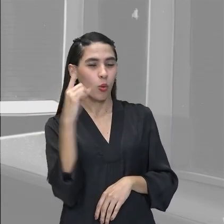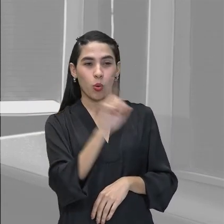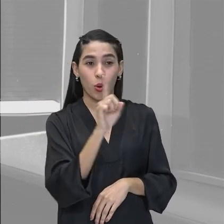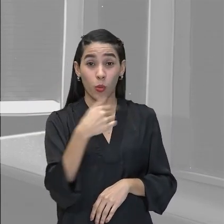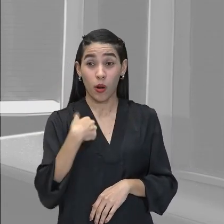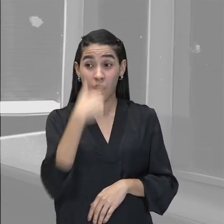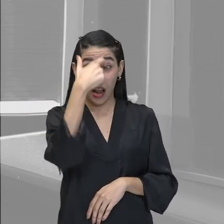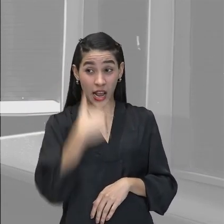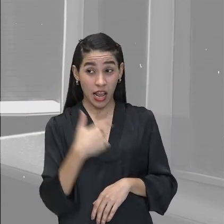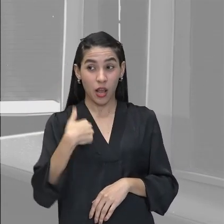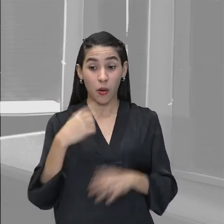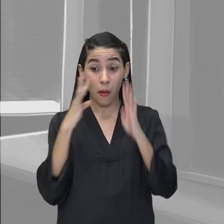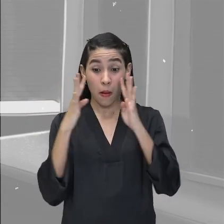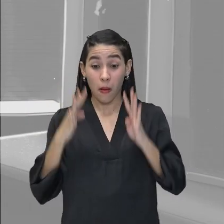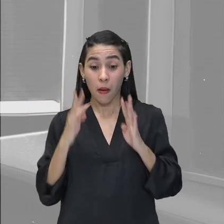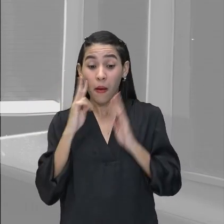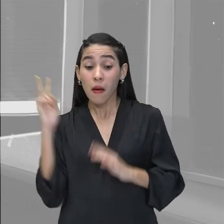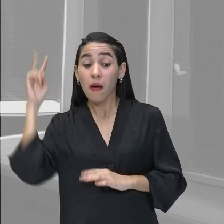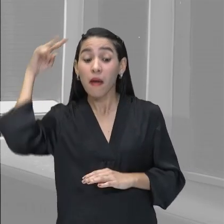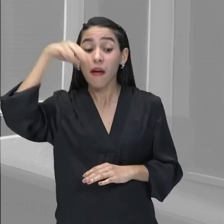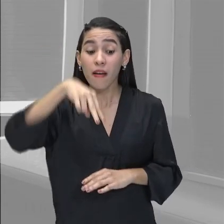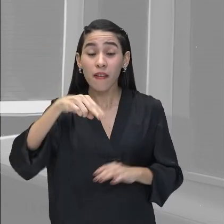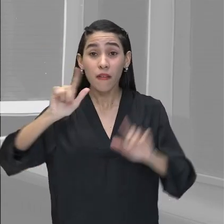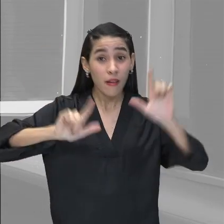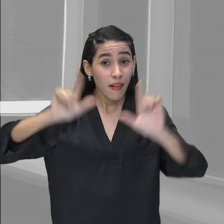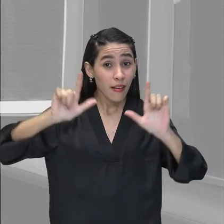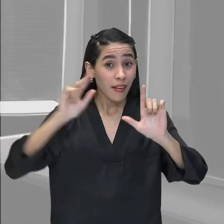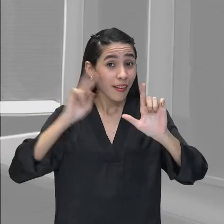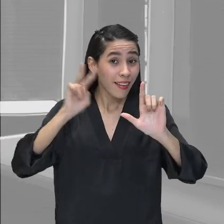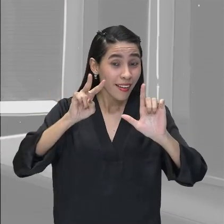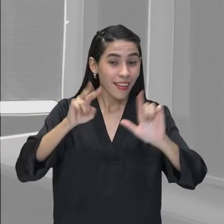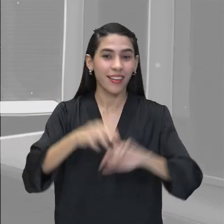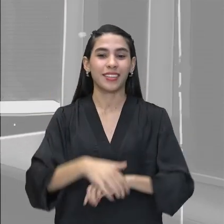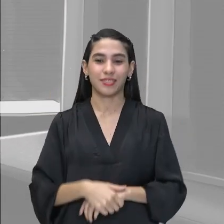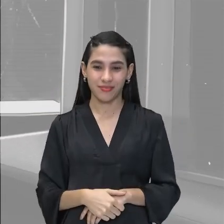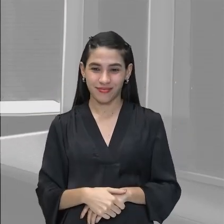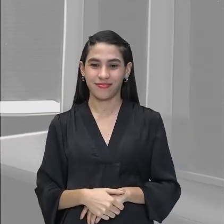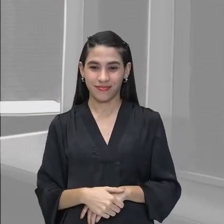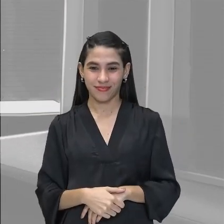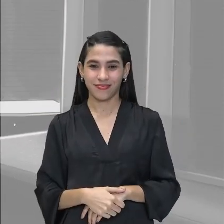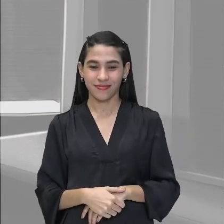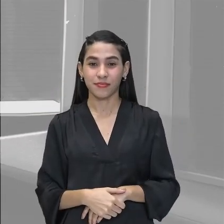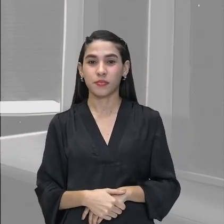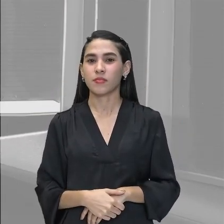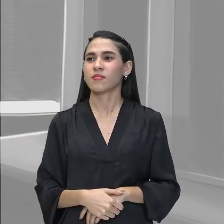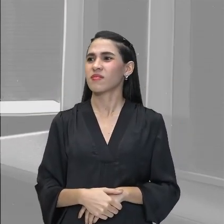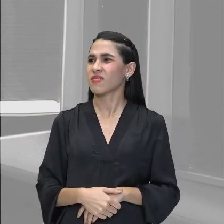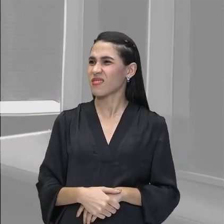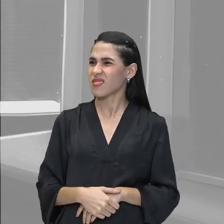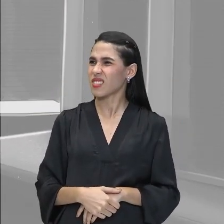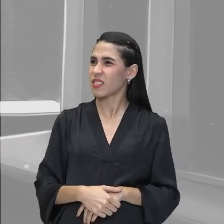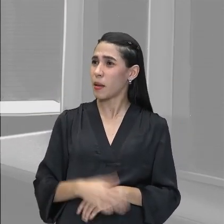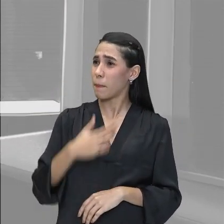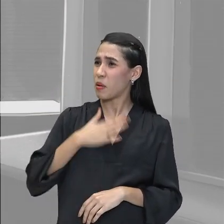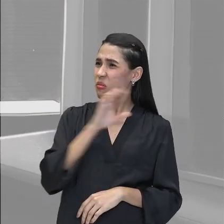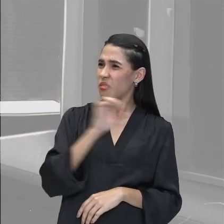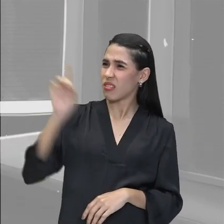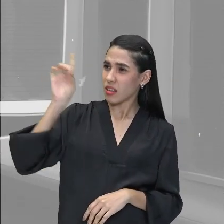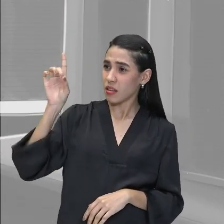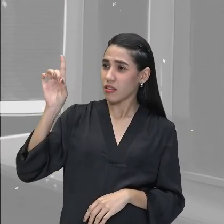Sou o espectador. Sou a pessoa que está assistindo ao senhor na televisão. Pelos deuses,